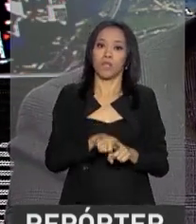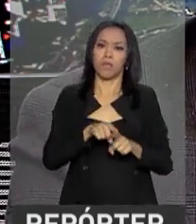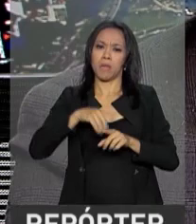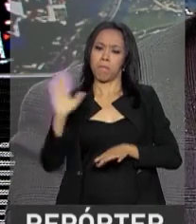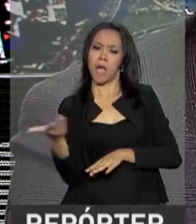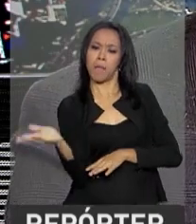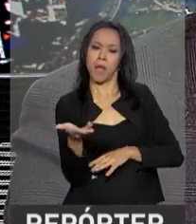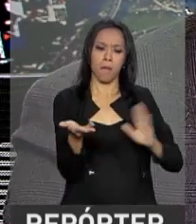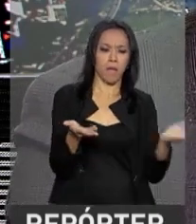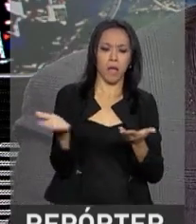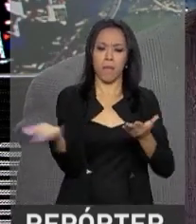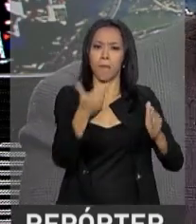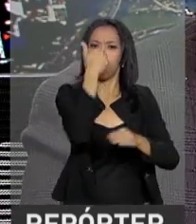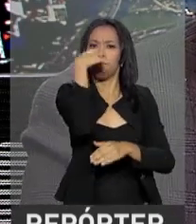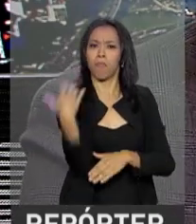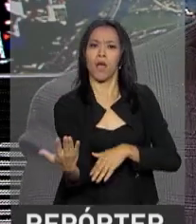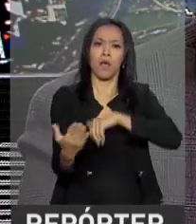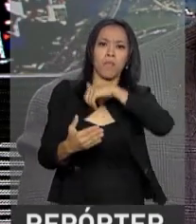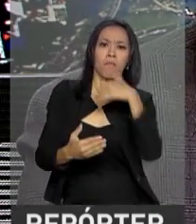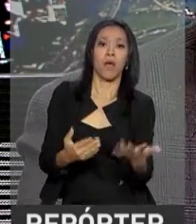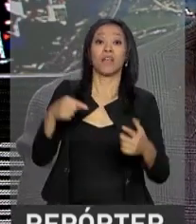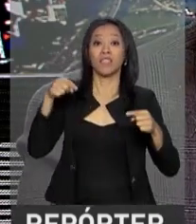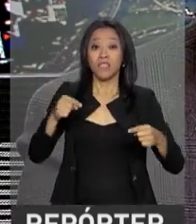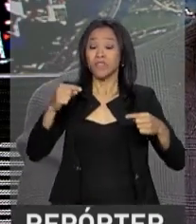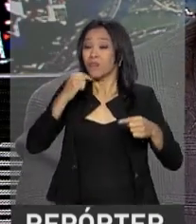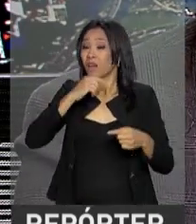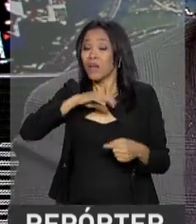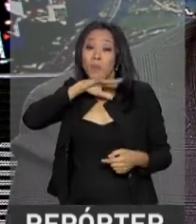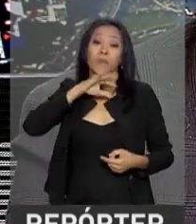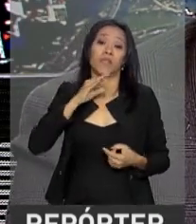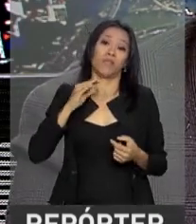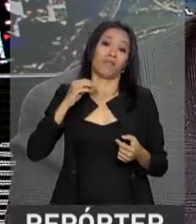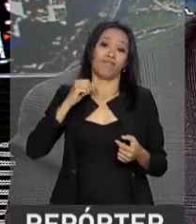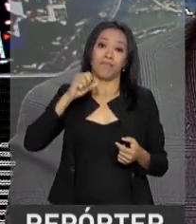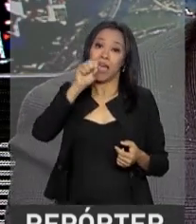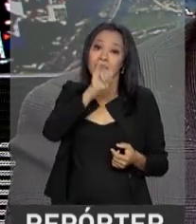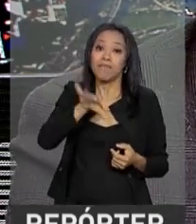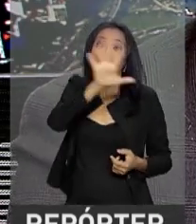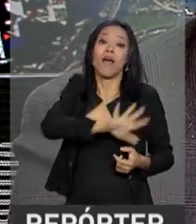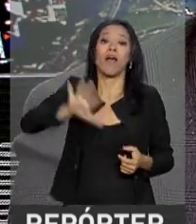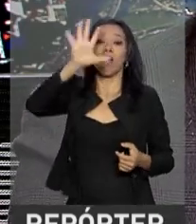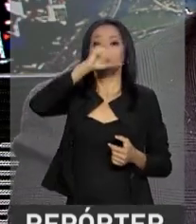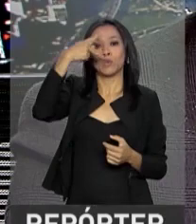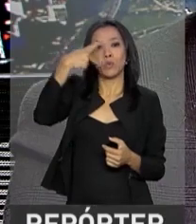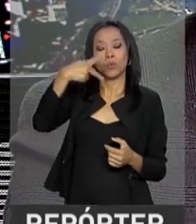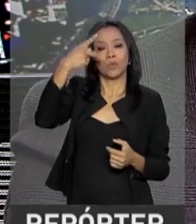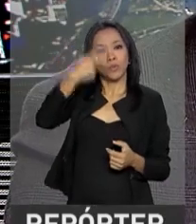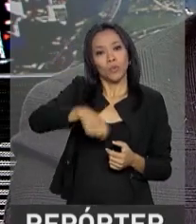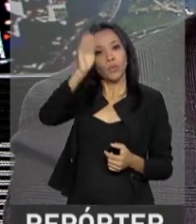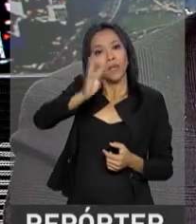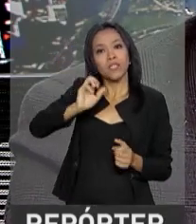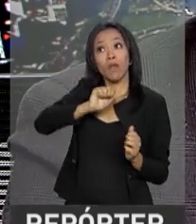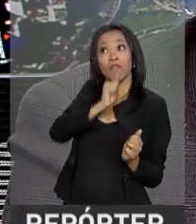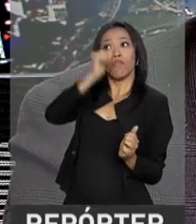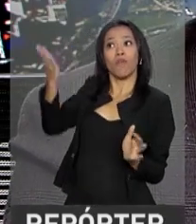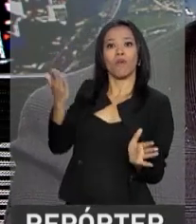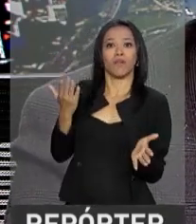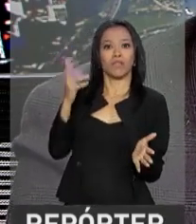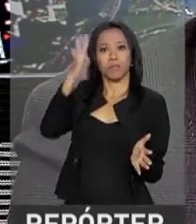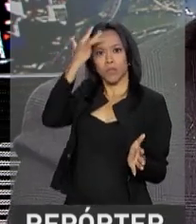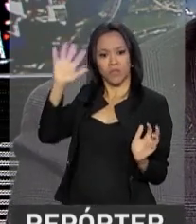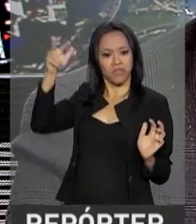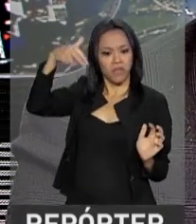amazônia nós afetamos a imagem do brasil lá fora e essa imagem é importante já que nós somos um país exportador